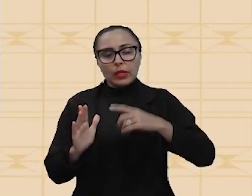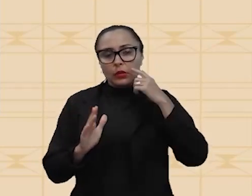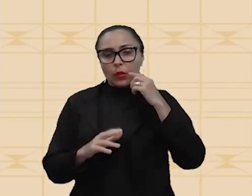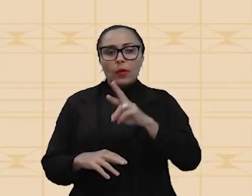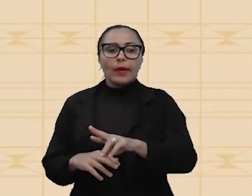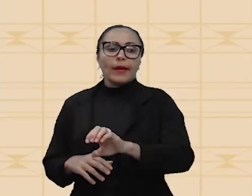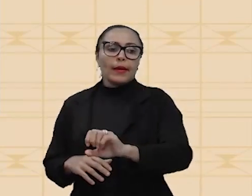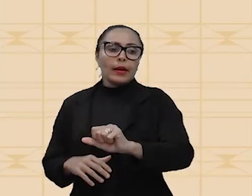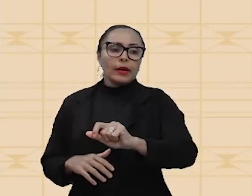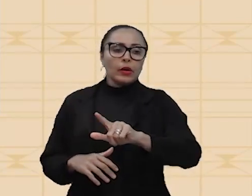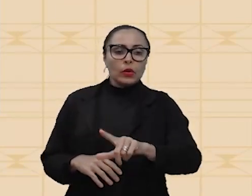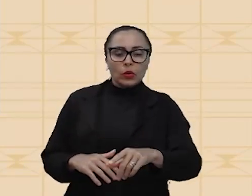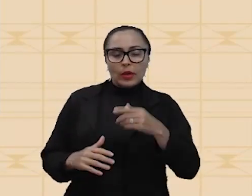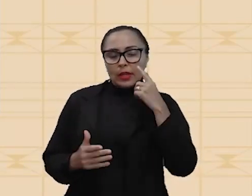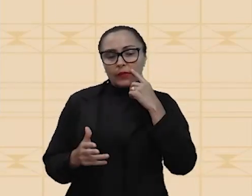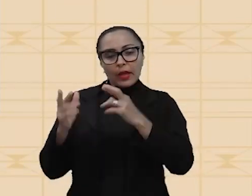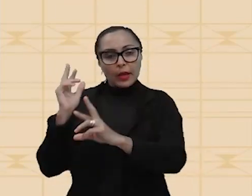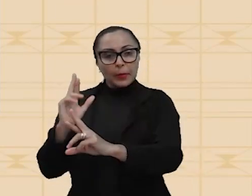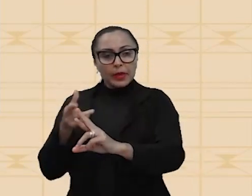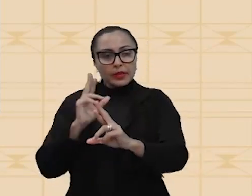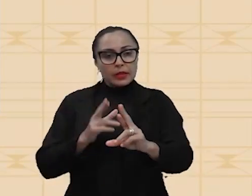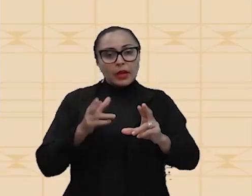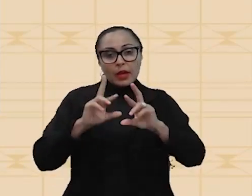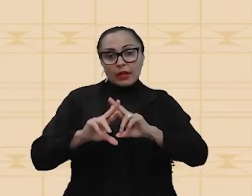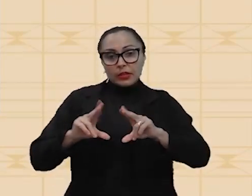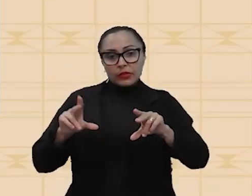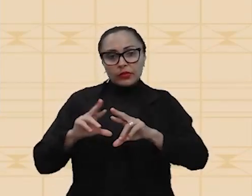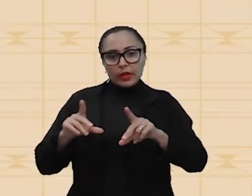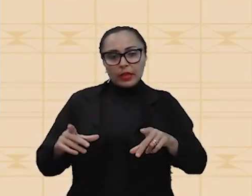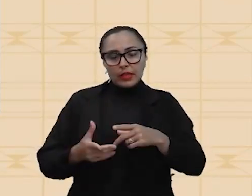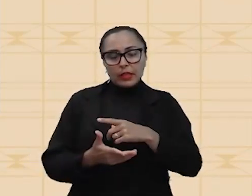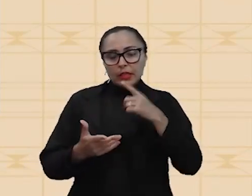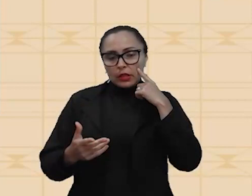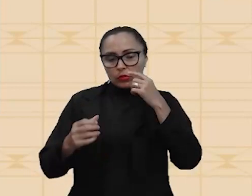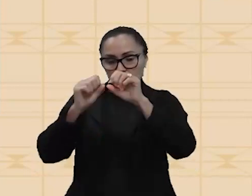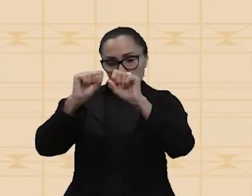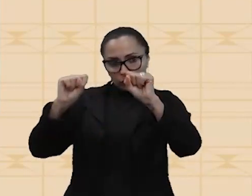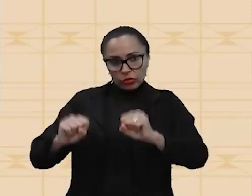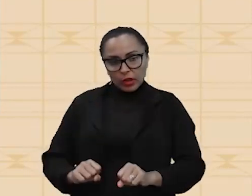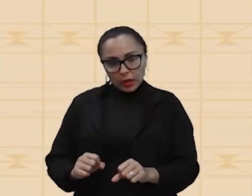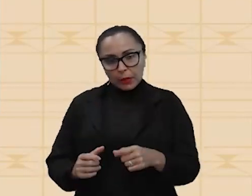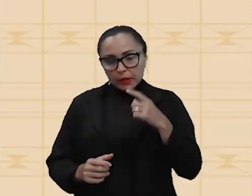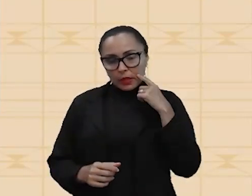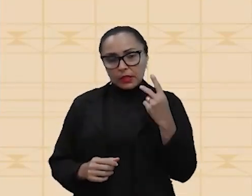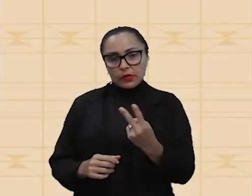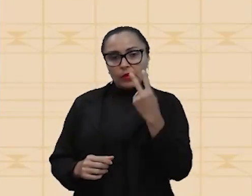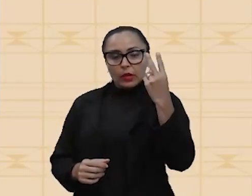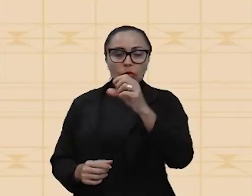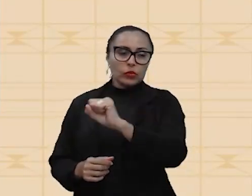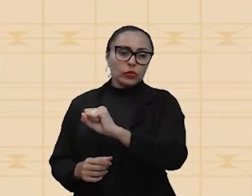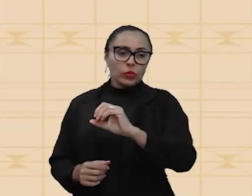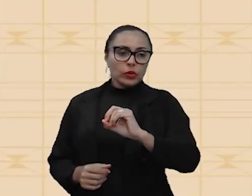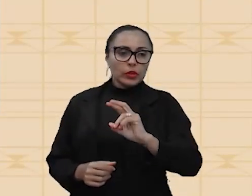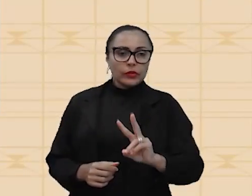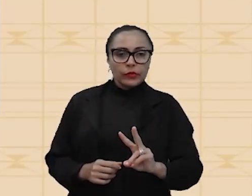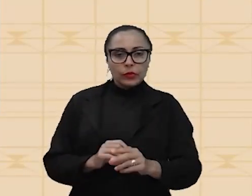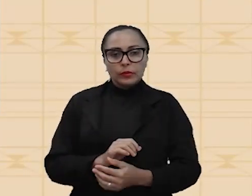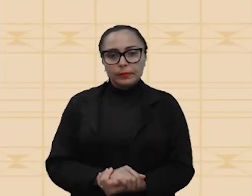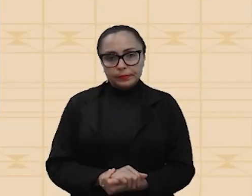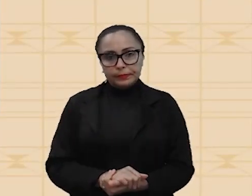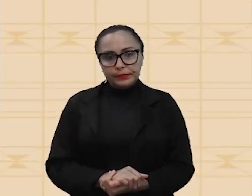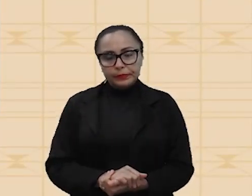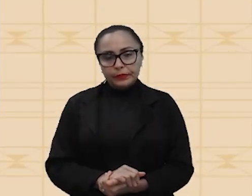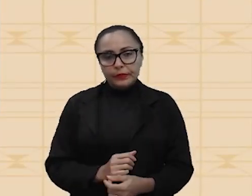vai representar a diferença de potencial entre esses extremos, que é esse valor de 80 volts. A força eletromotriz é